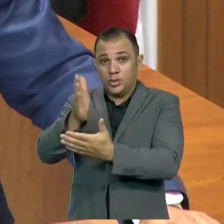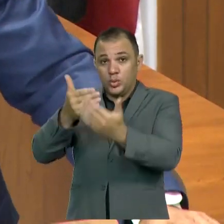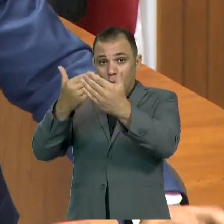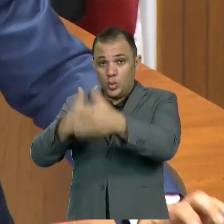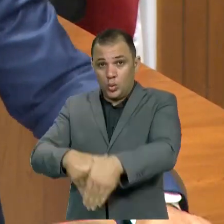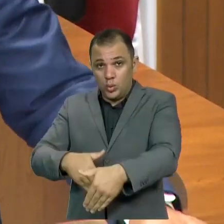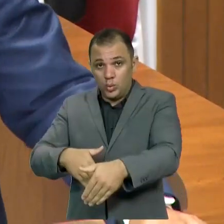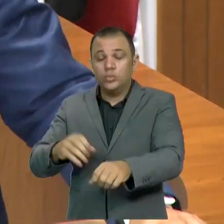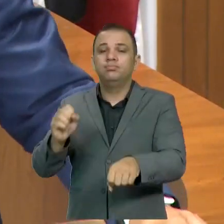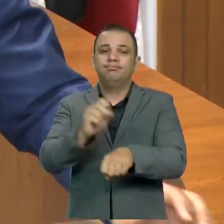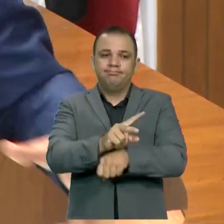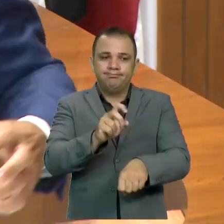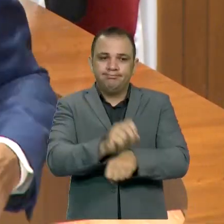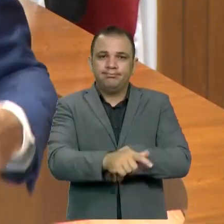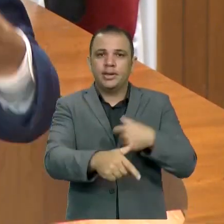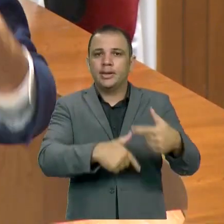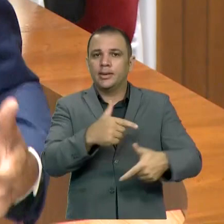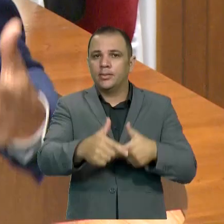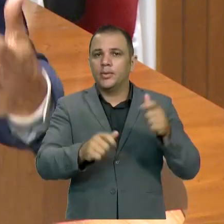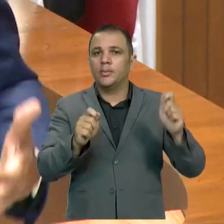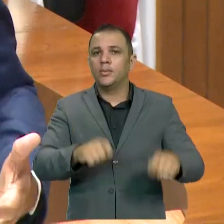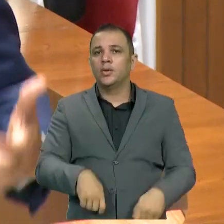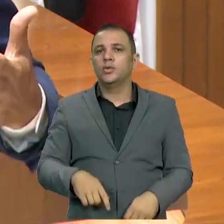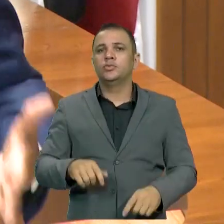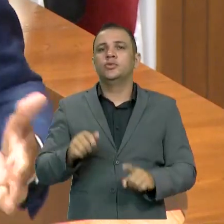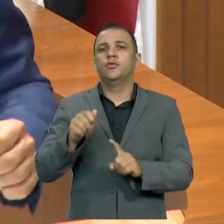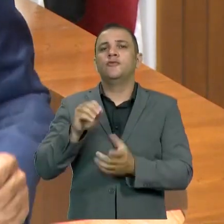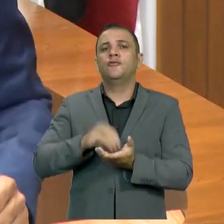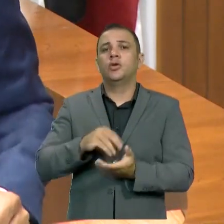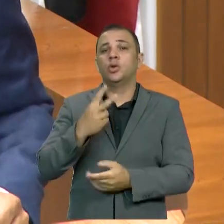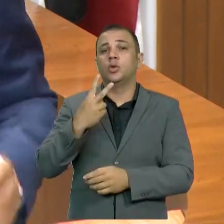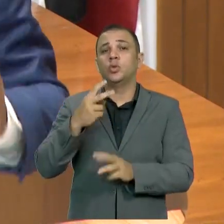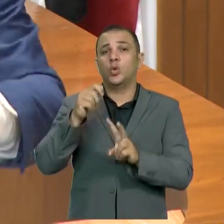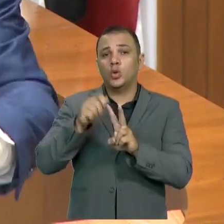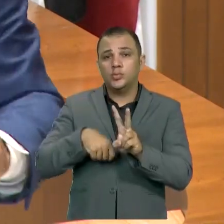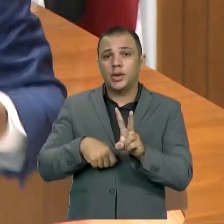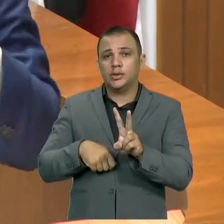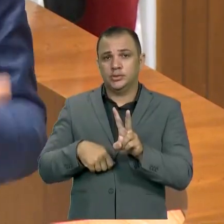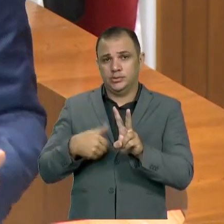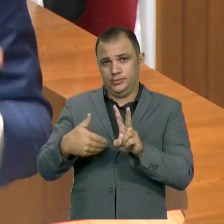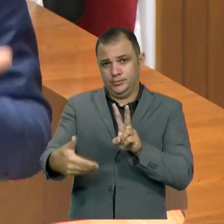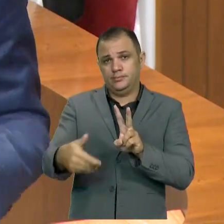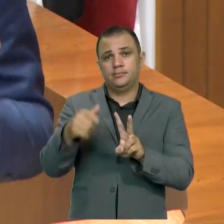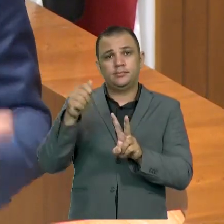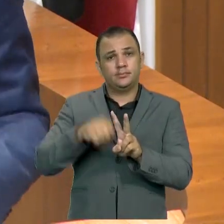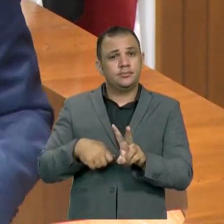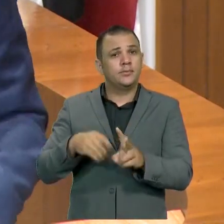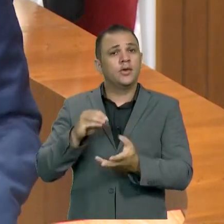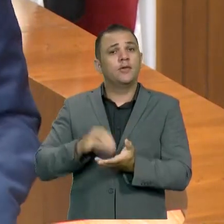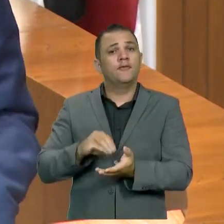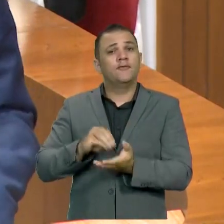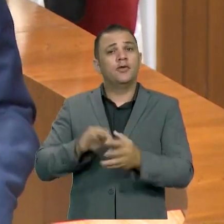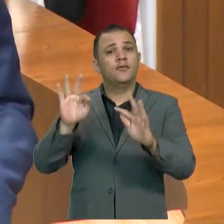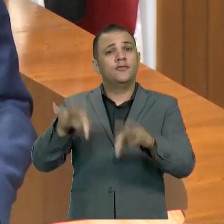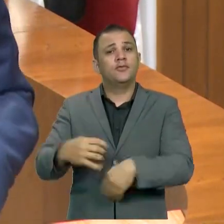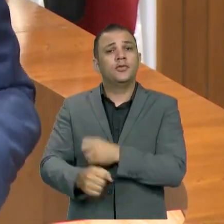finalizar o ano, novembro e dezembro. Ainda tem condições de nomeação. Estamos solicitando ao governo do